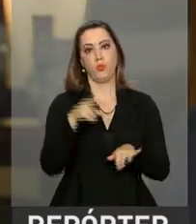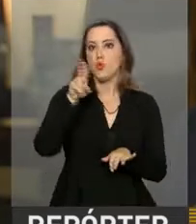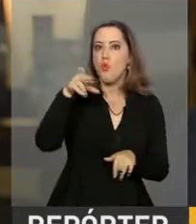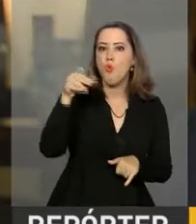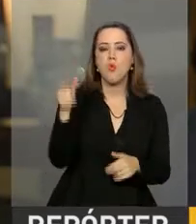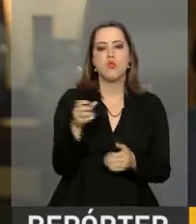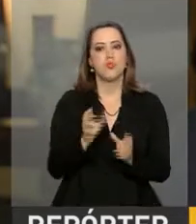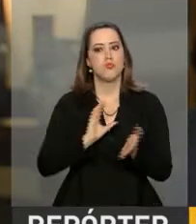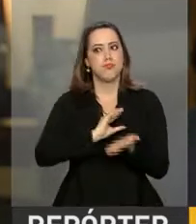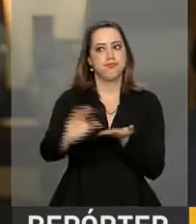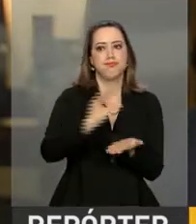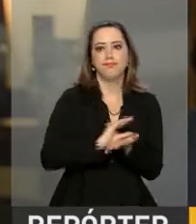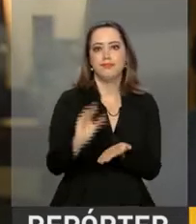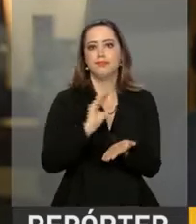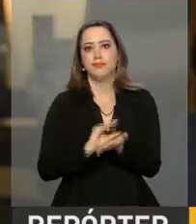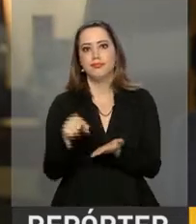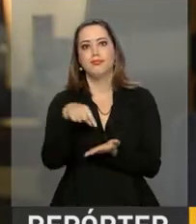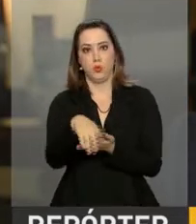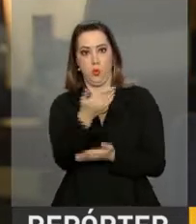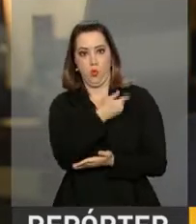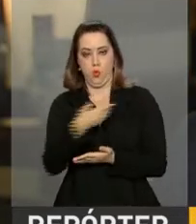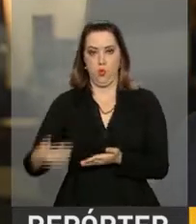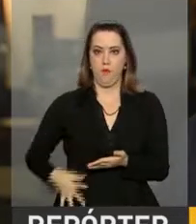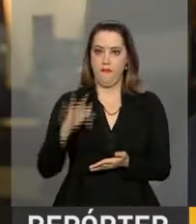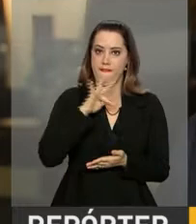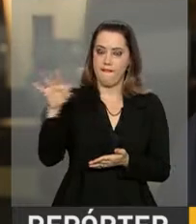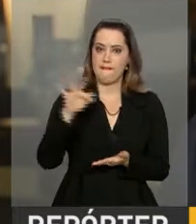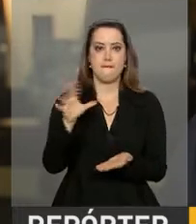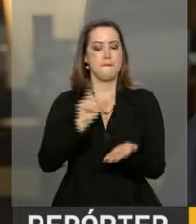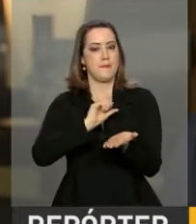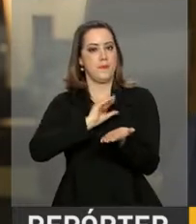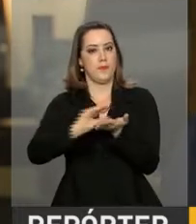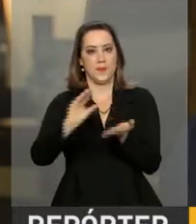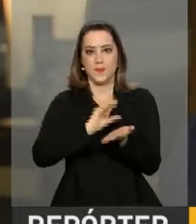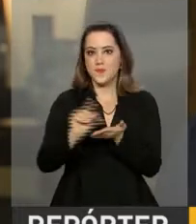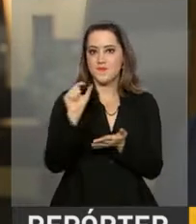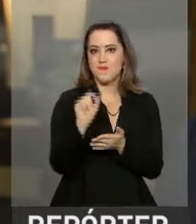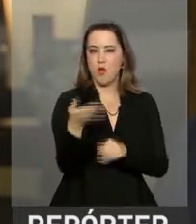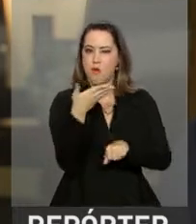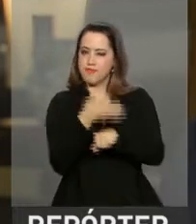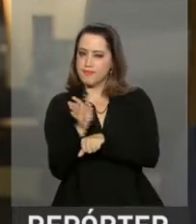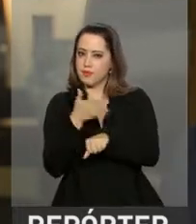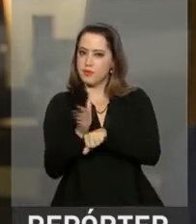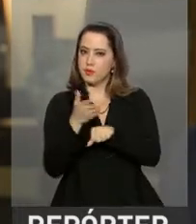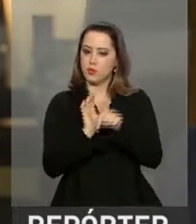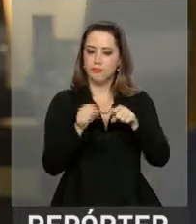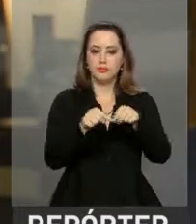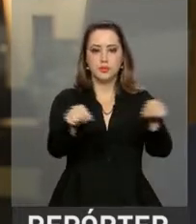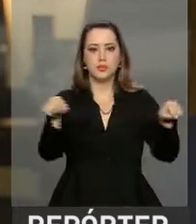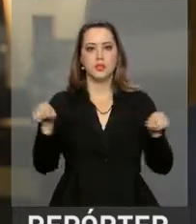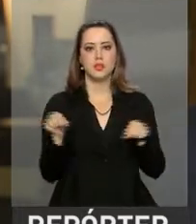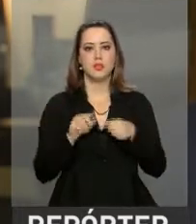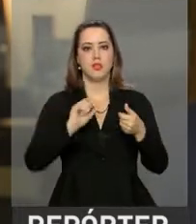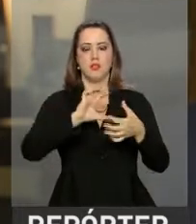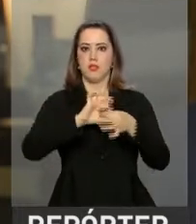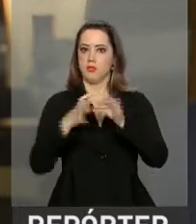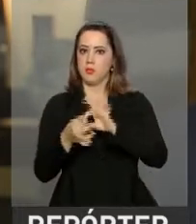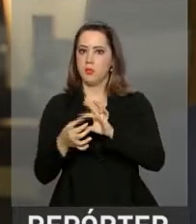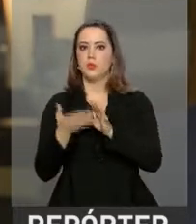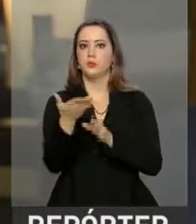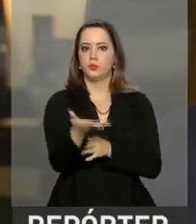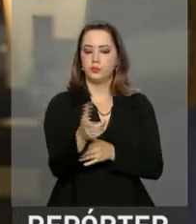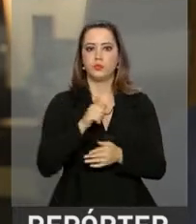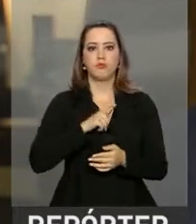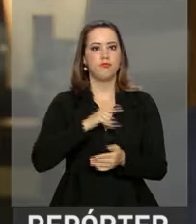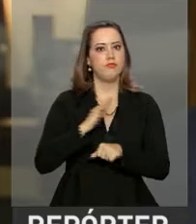preparação do governo federal investiu tanto na preparação um ciclo olímpico como agora investidos na